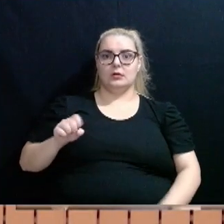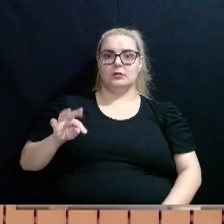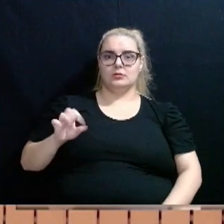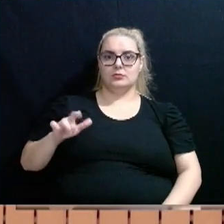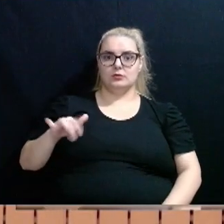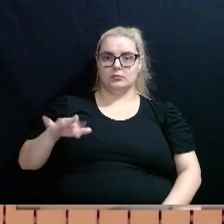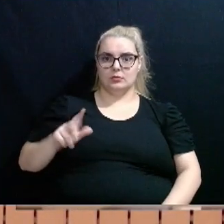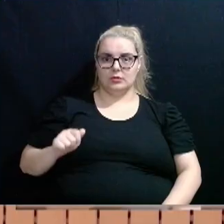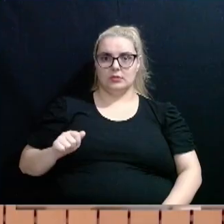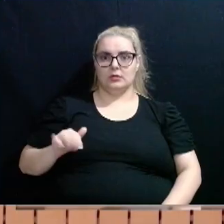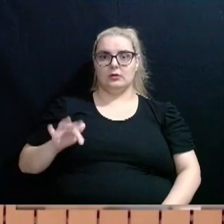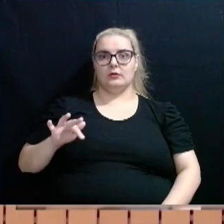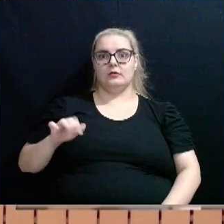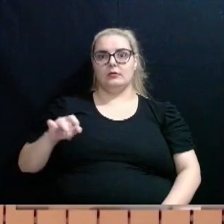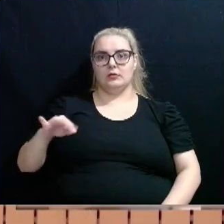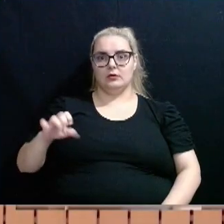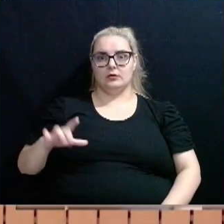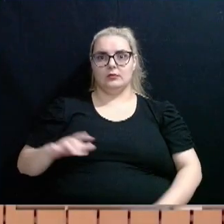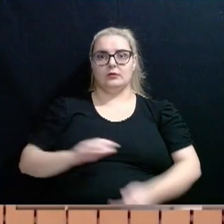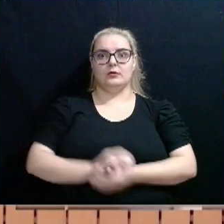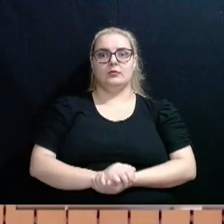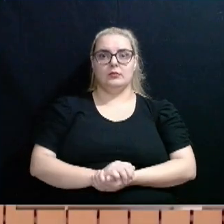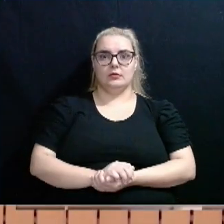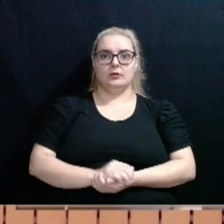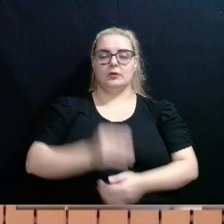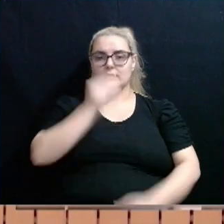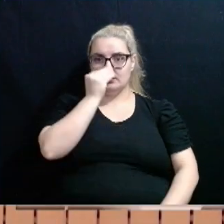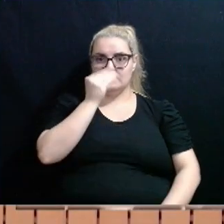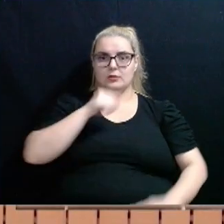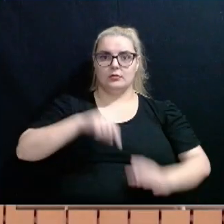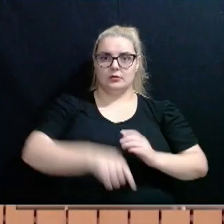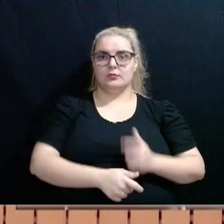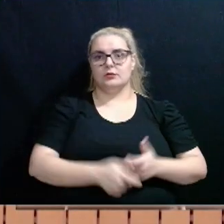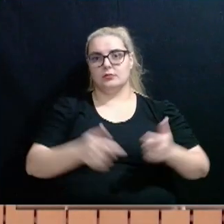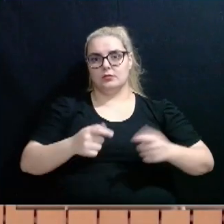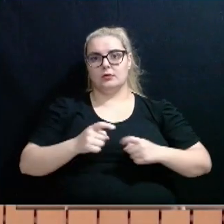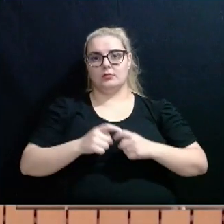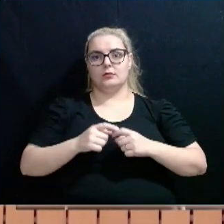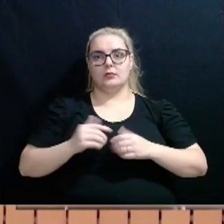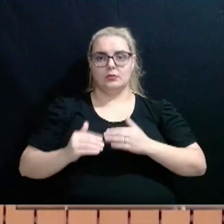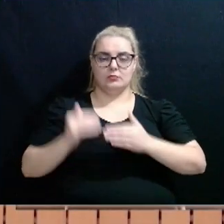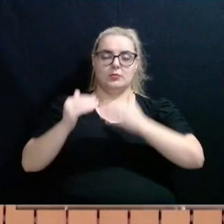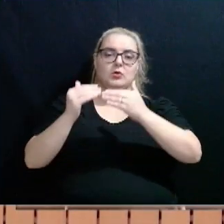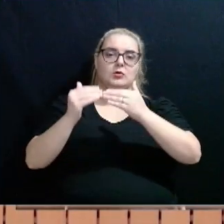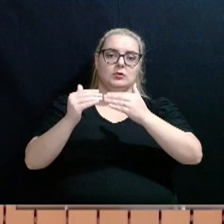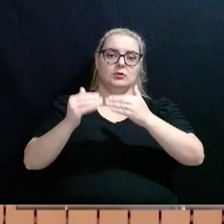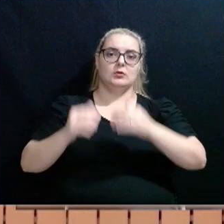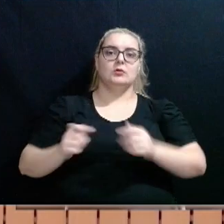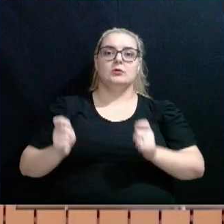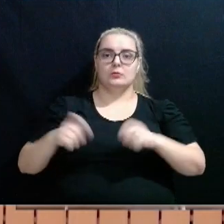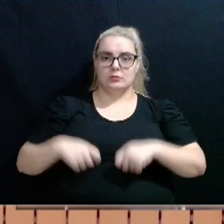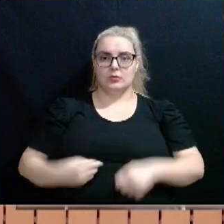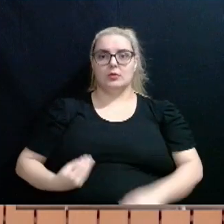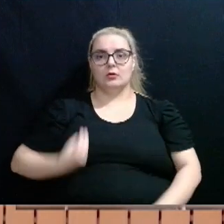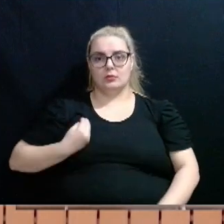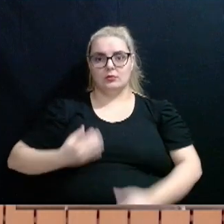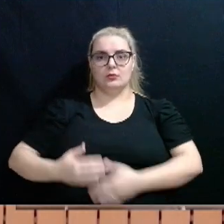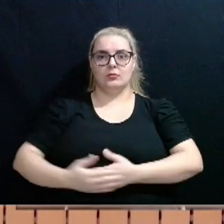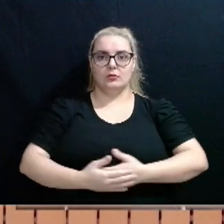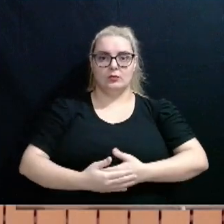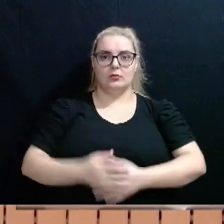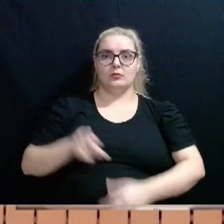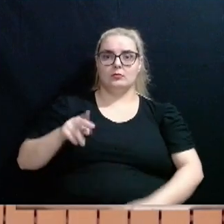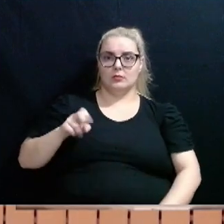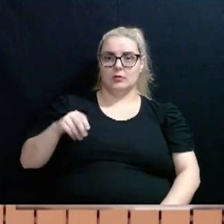ignorar os avanços da medicina que hoje permitem a sobrevida de bebês prematuros.